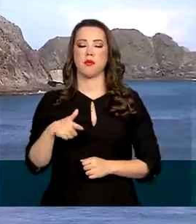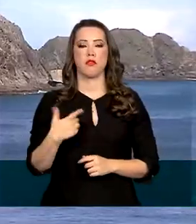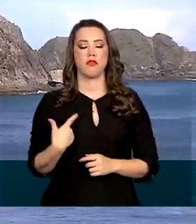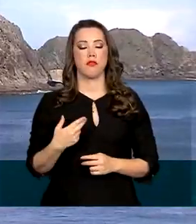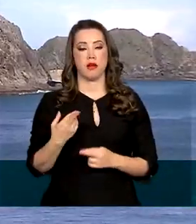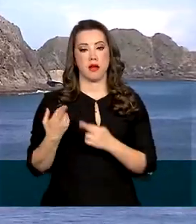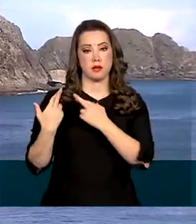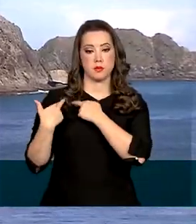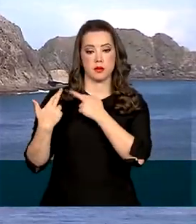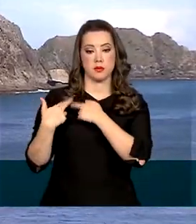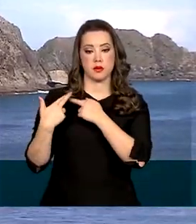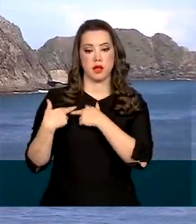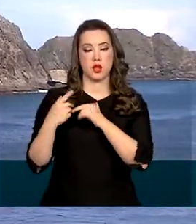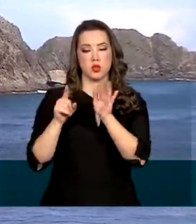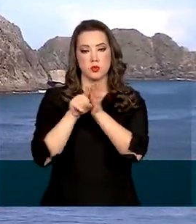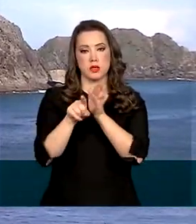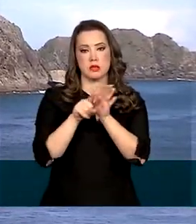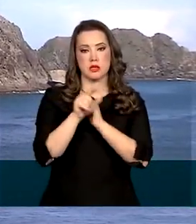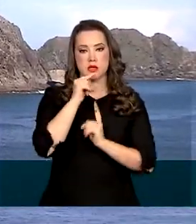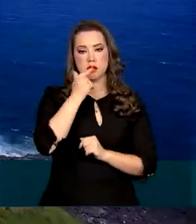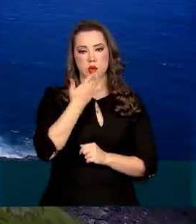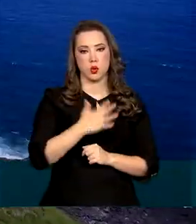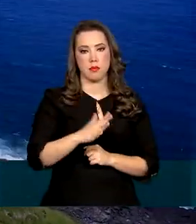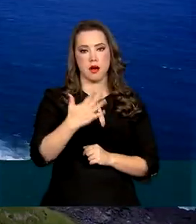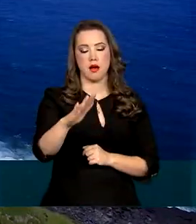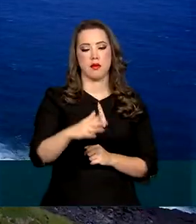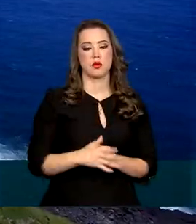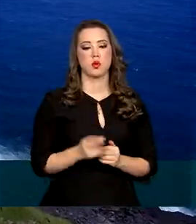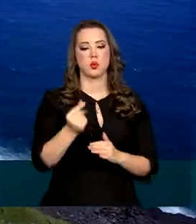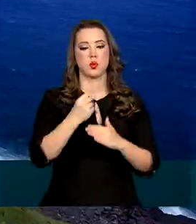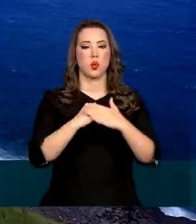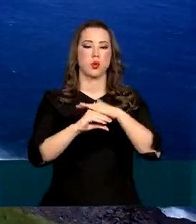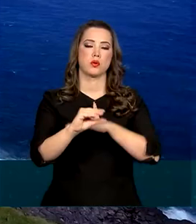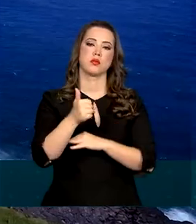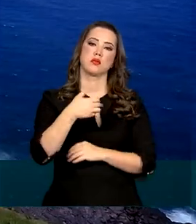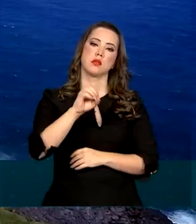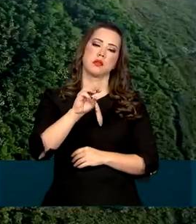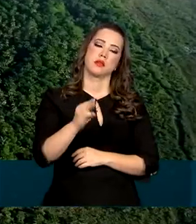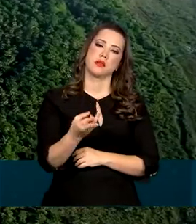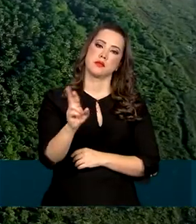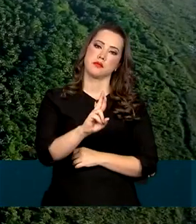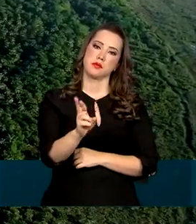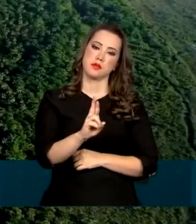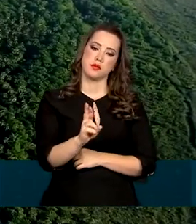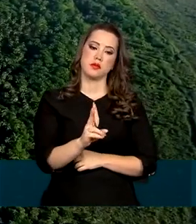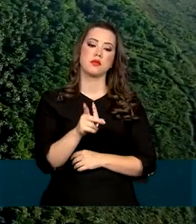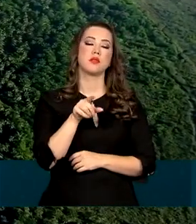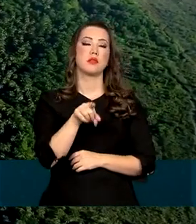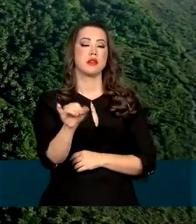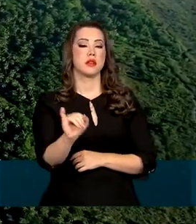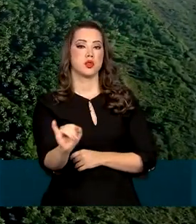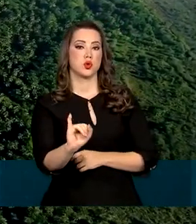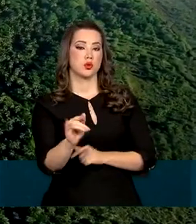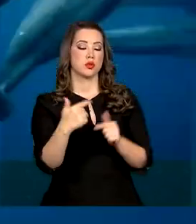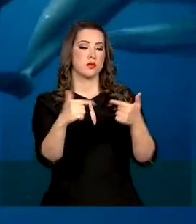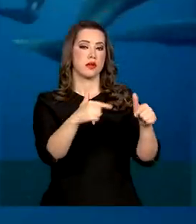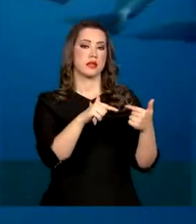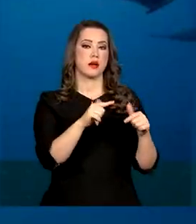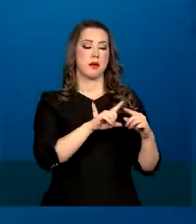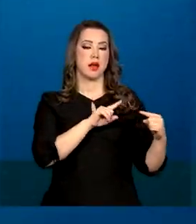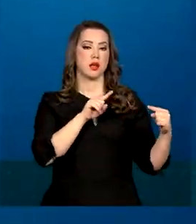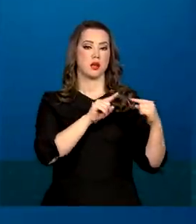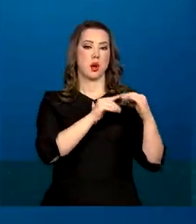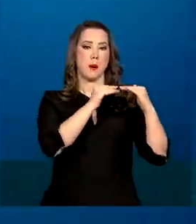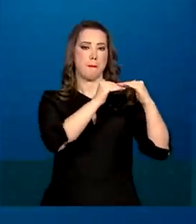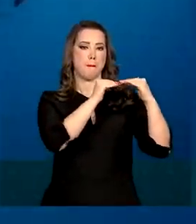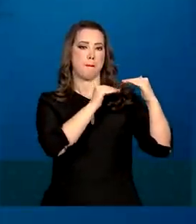do mar brasileiro. O orçamento anual será de 10 milhões de reais e a instituição vai trabalhar subordinada